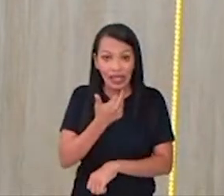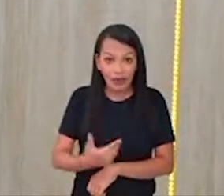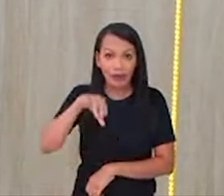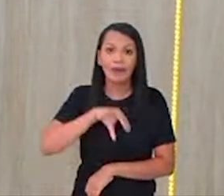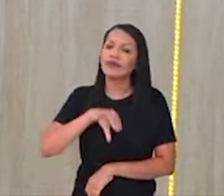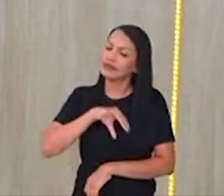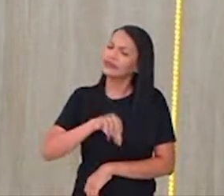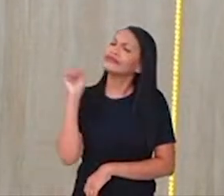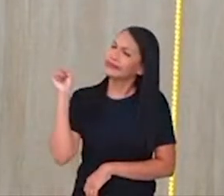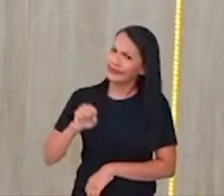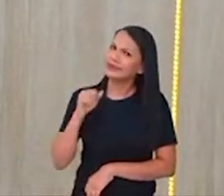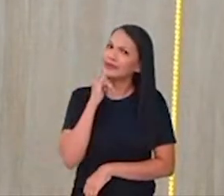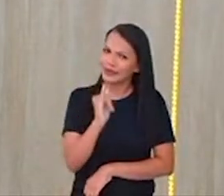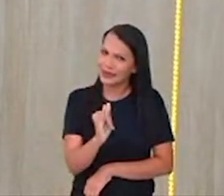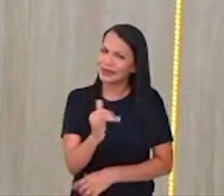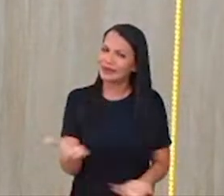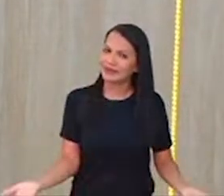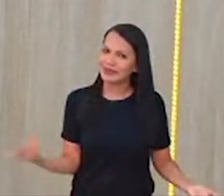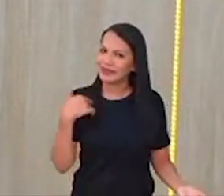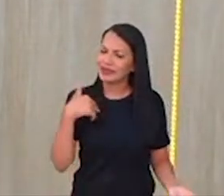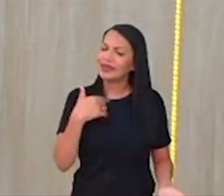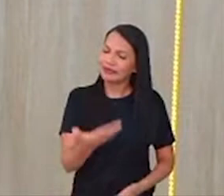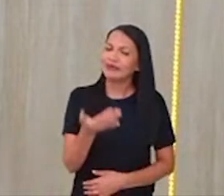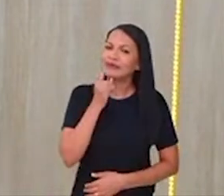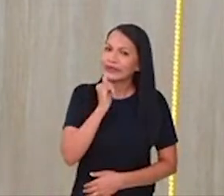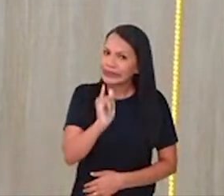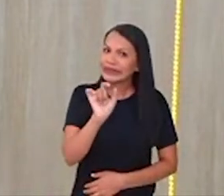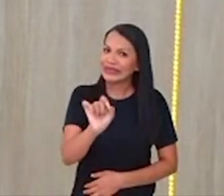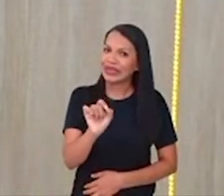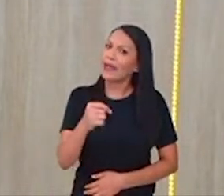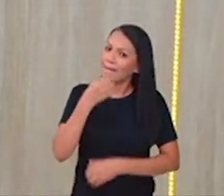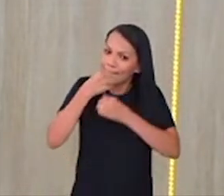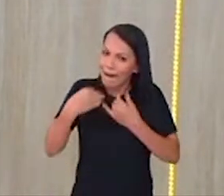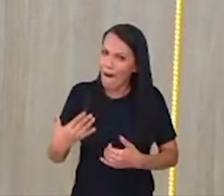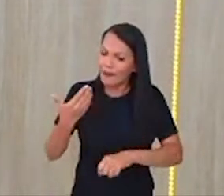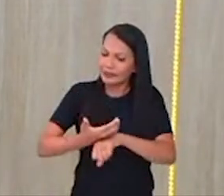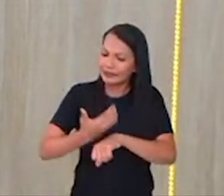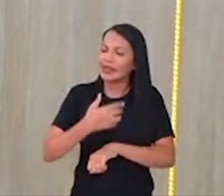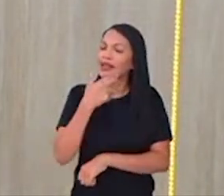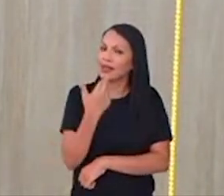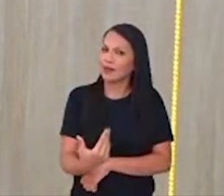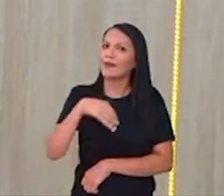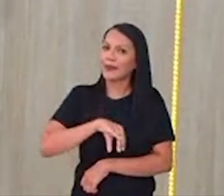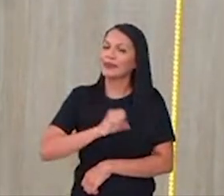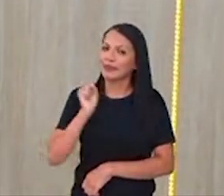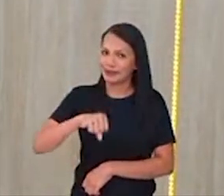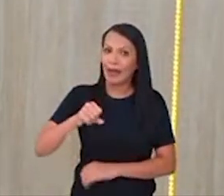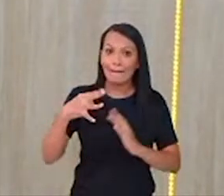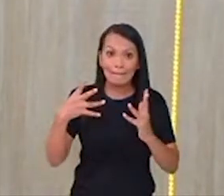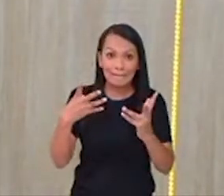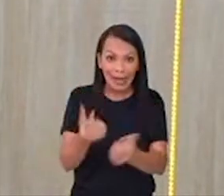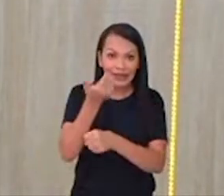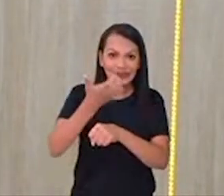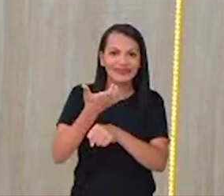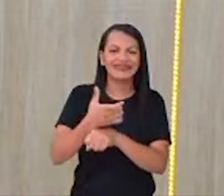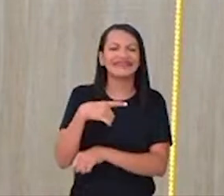puxar a sardinha. Não, vou puxar o carvão para a minha sardinha, não é isso? Fogo para a minha sardinha e dizer que sim, língua portuguesa é a melhor matéria que